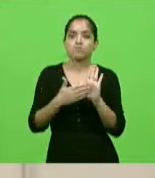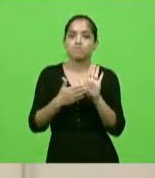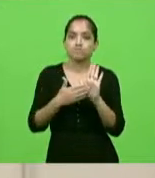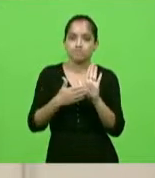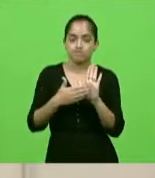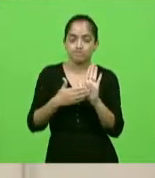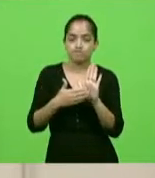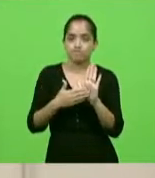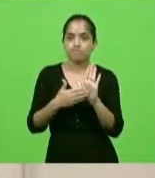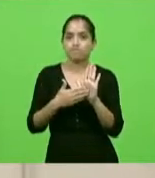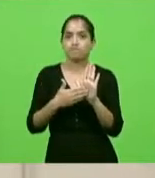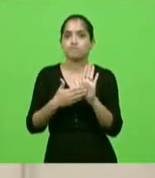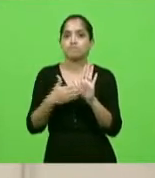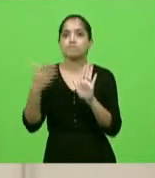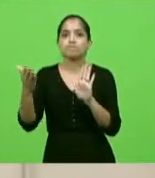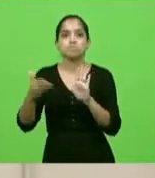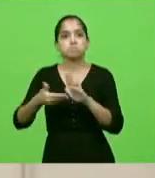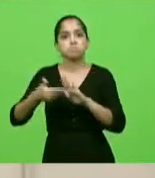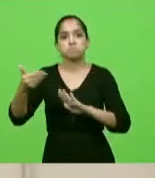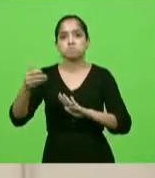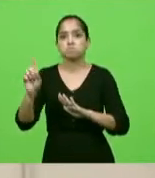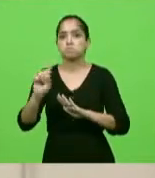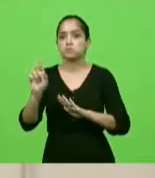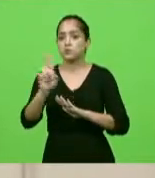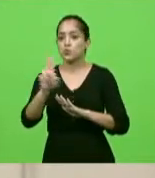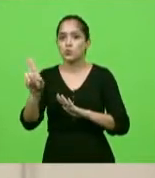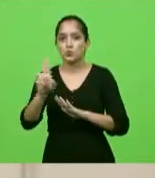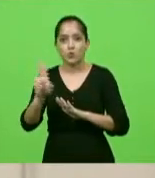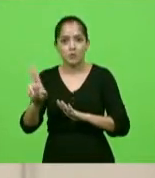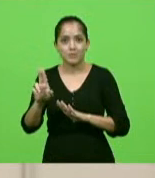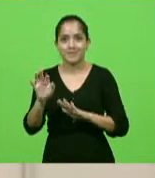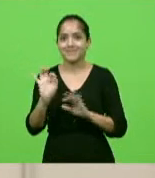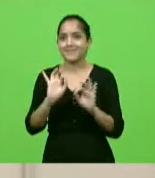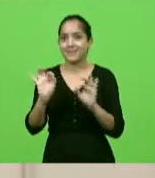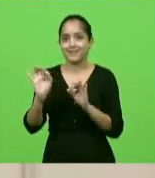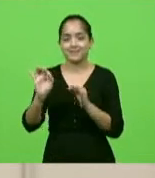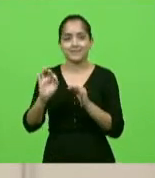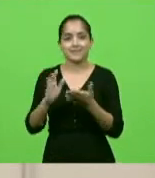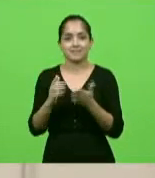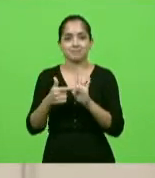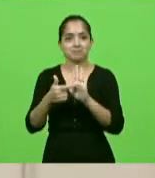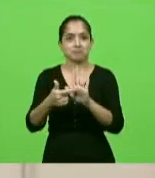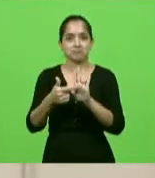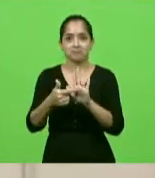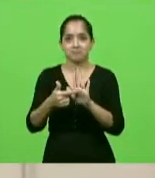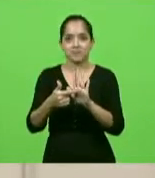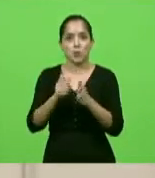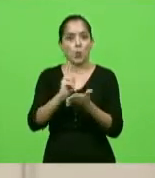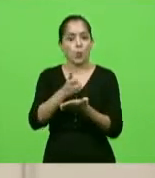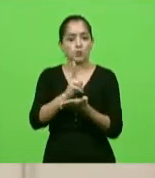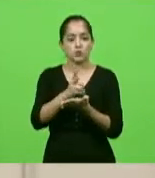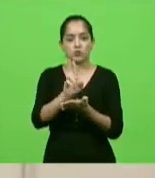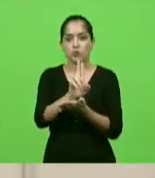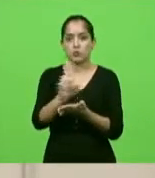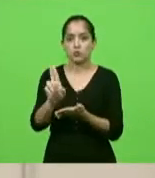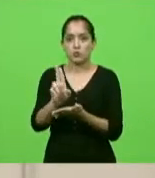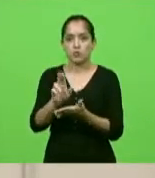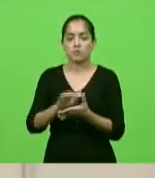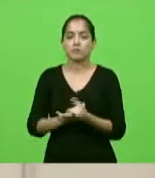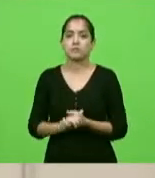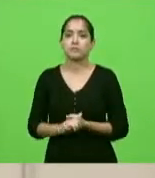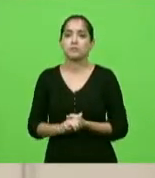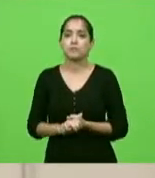proponente sequer retirou o nome do remetente, aspas, senhor Rafael Weckerlin, Brasil